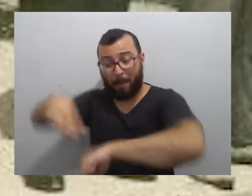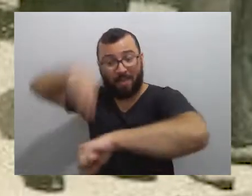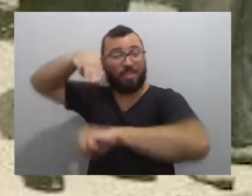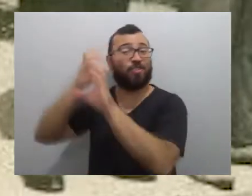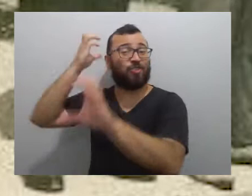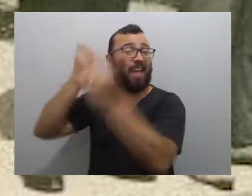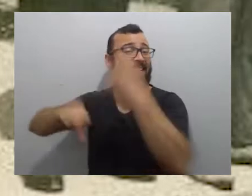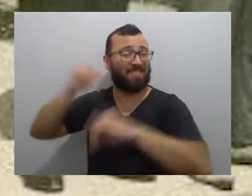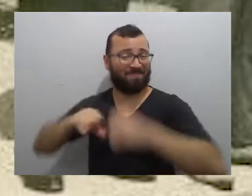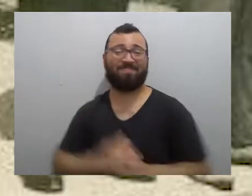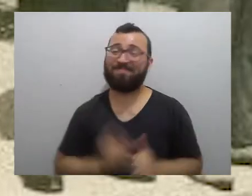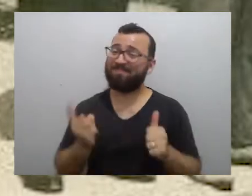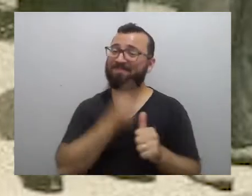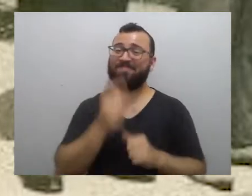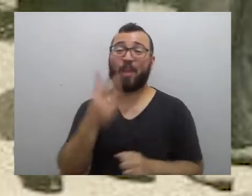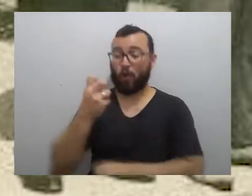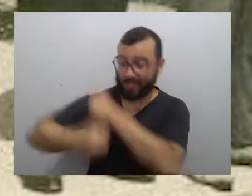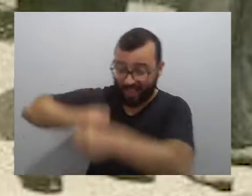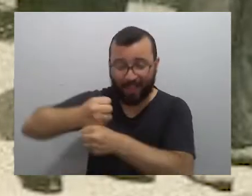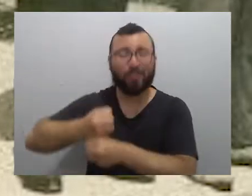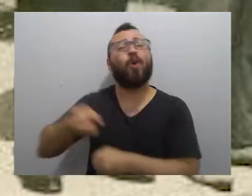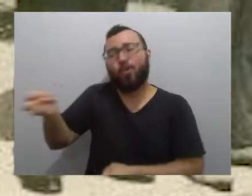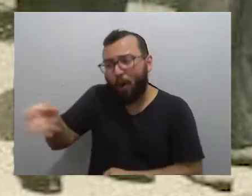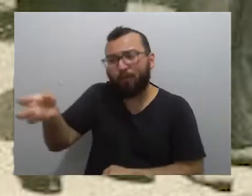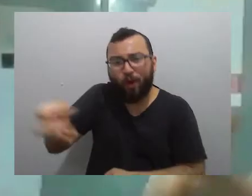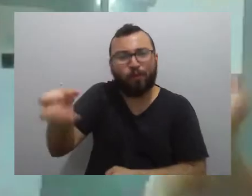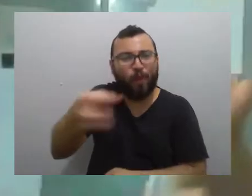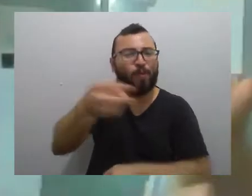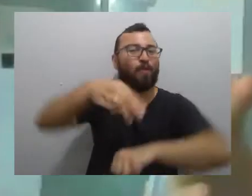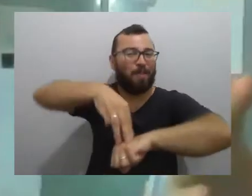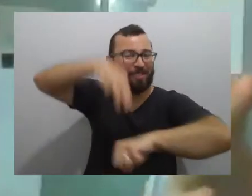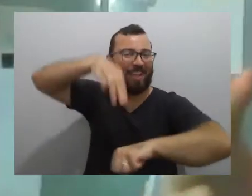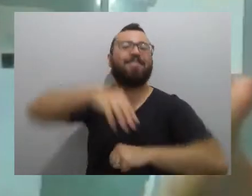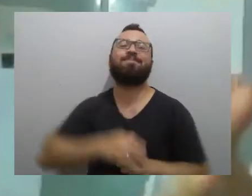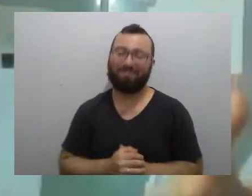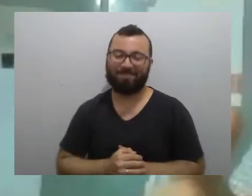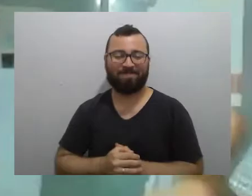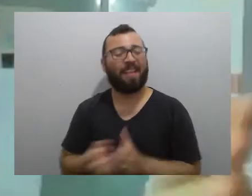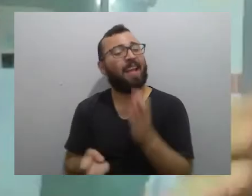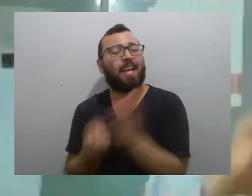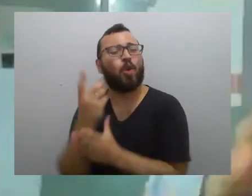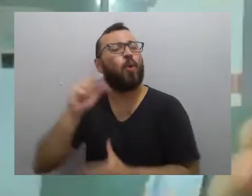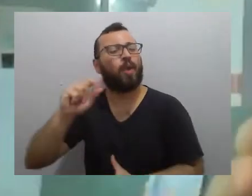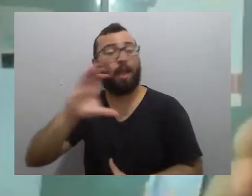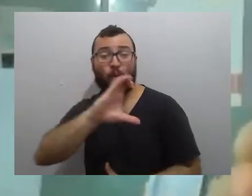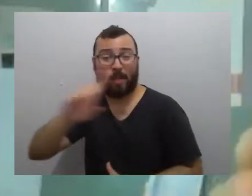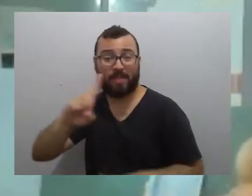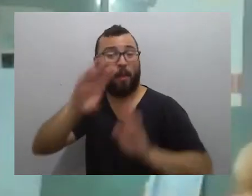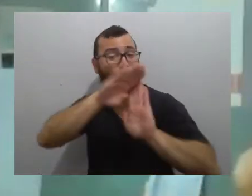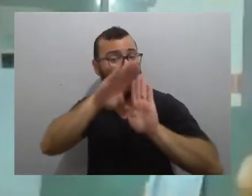Programas de Pós-Graduação em Engenharia, a COP. Então, toda essa iniciativa de criação